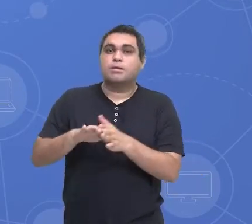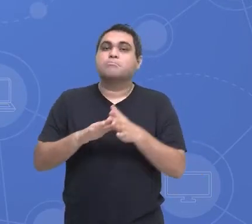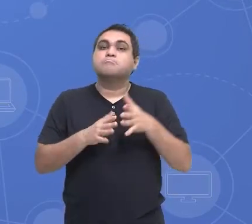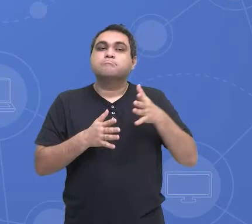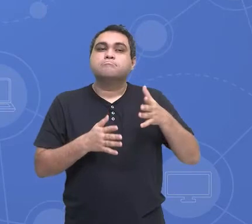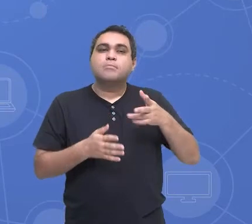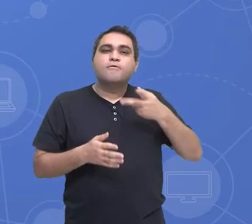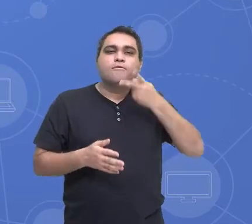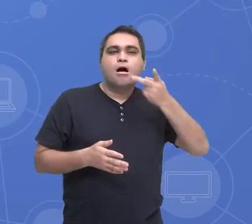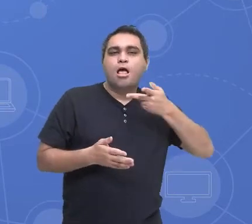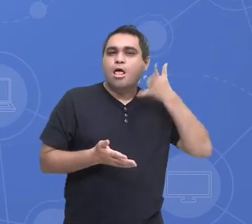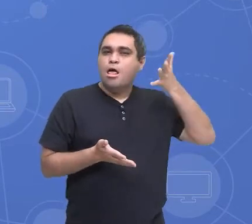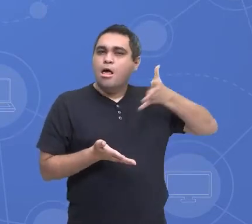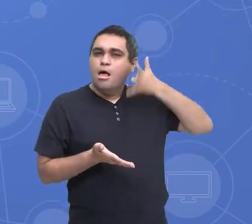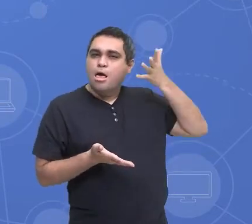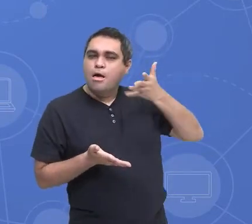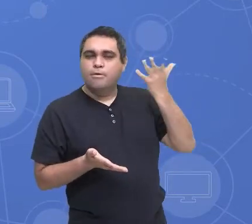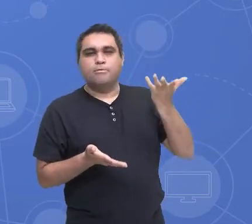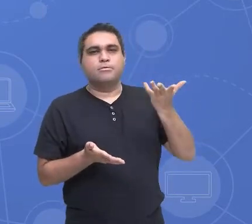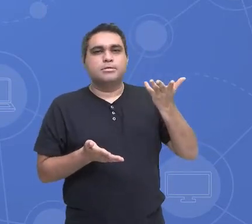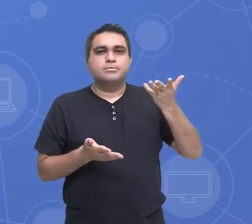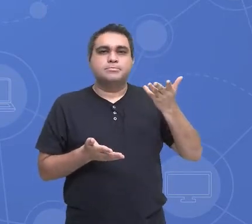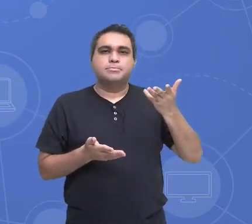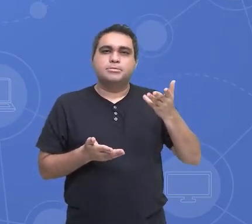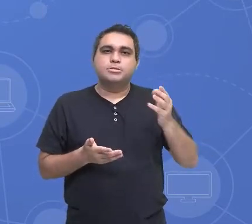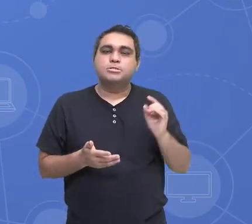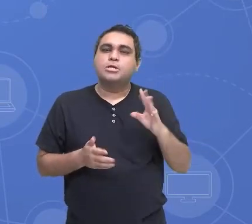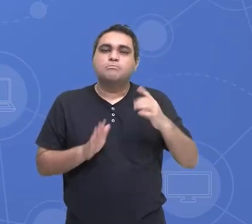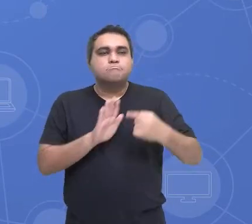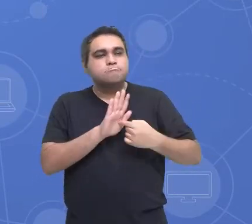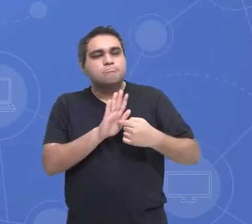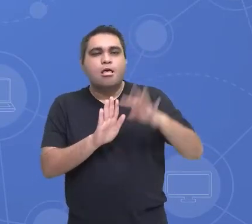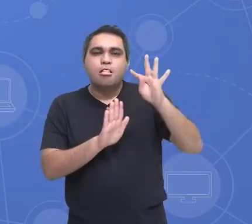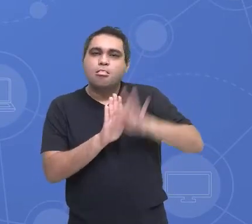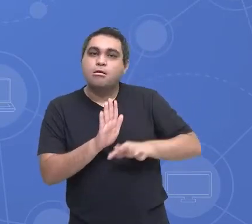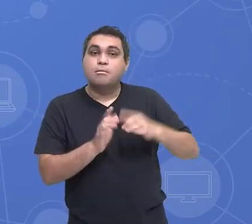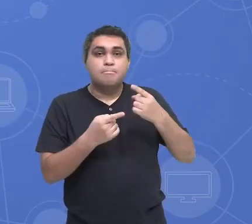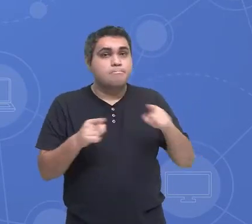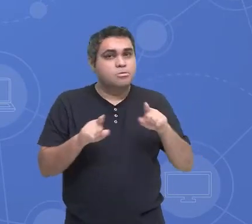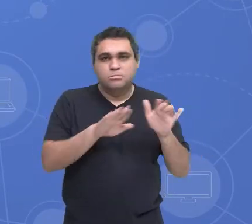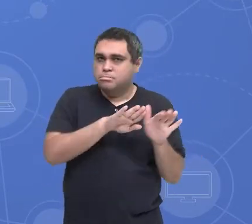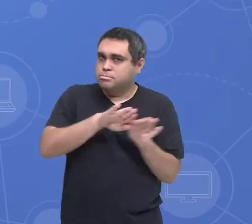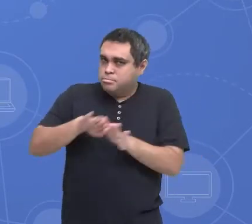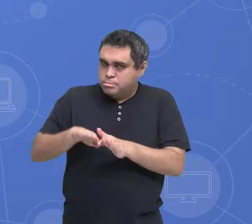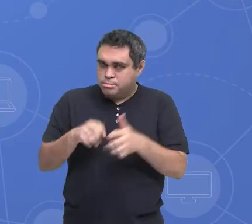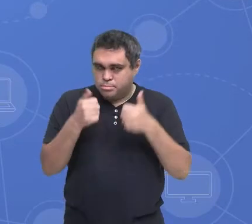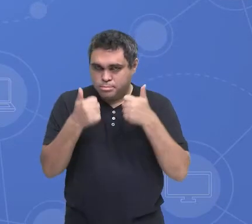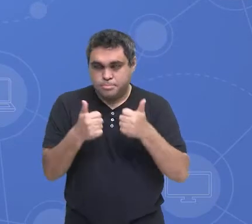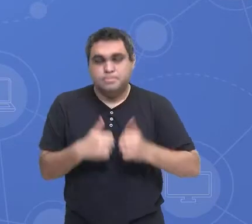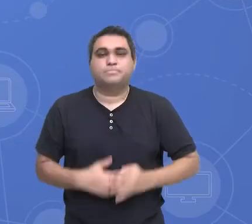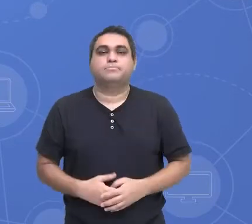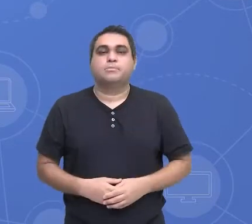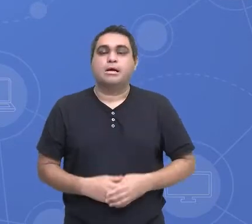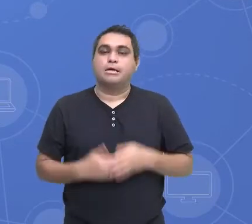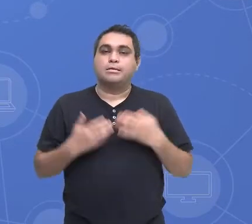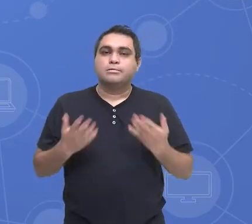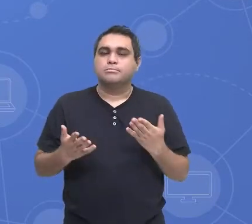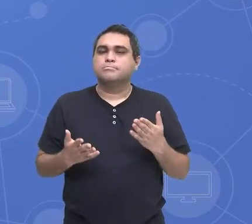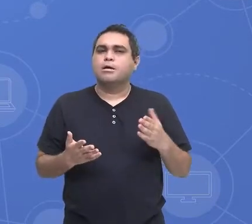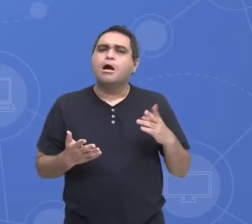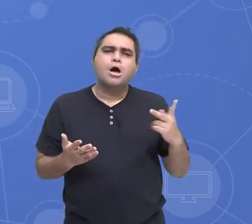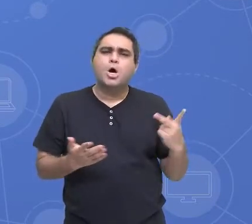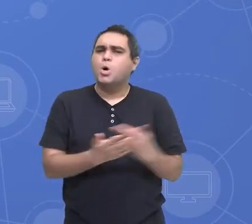né, nos palácios, eles vão ser apenas apresentados sem a música, ok? Muito bem. Então, o que ocorreu ali